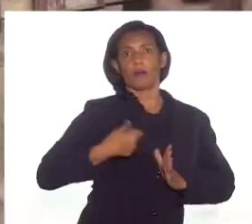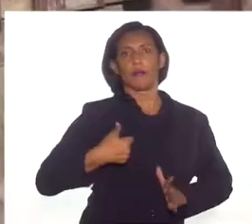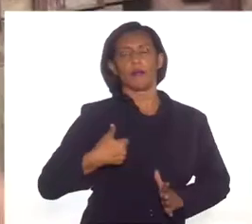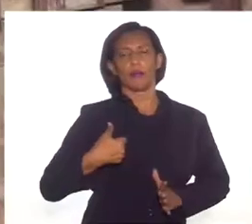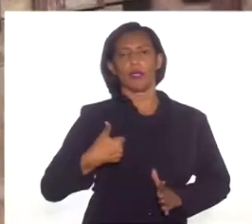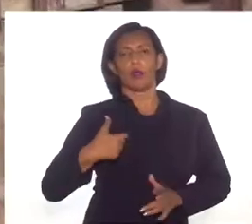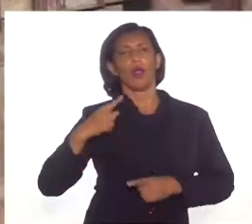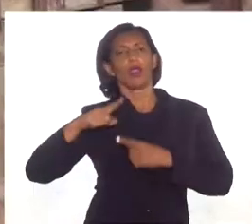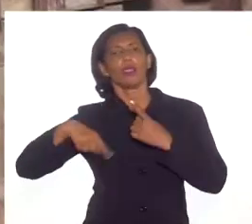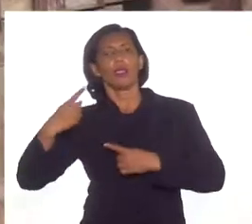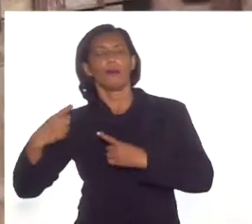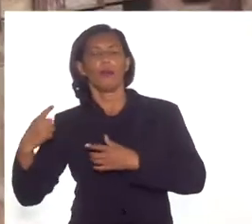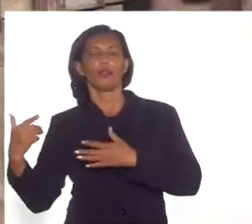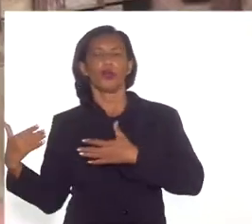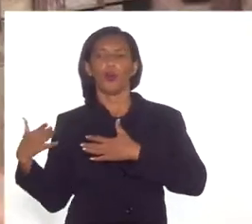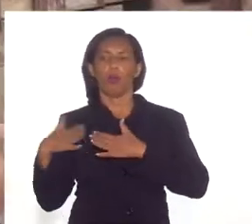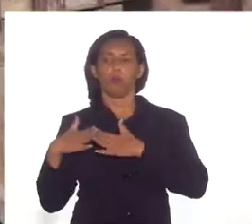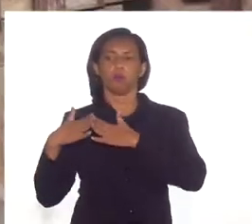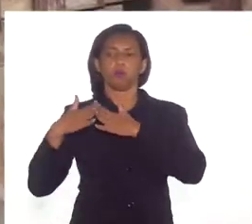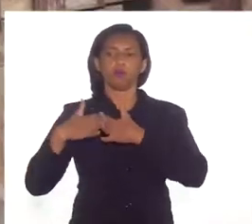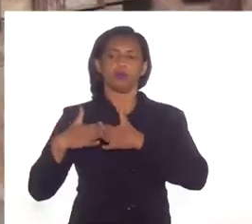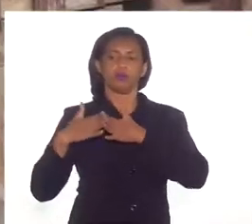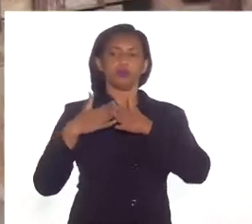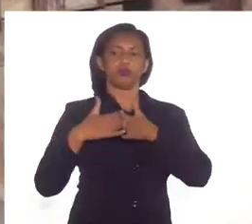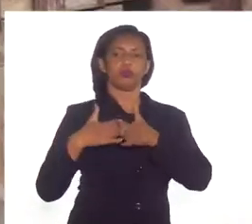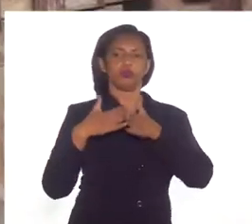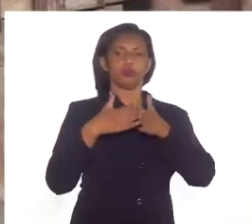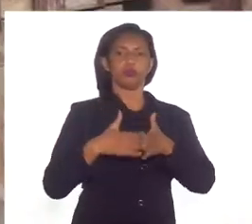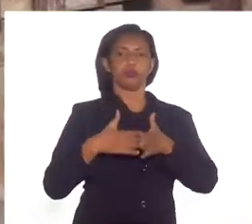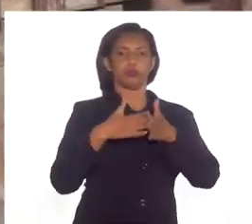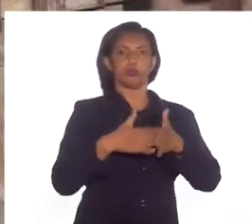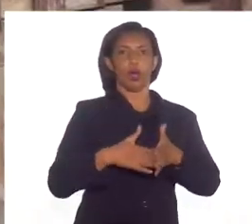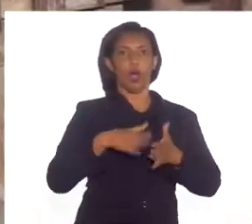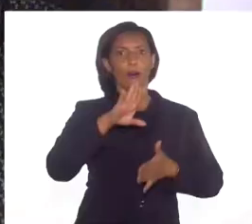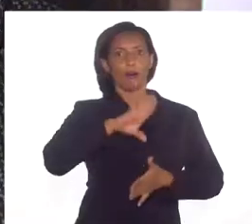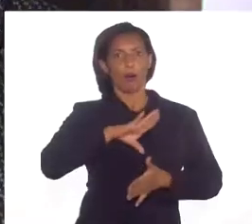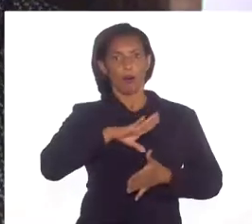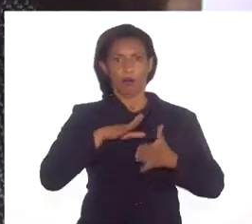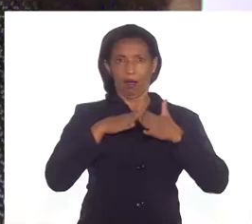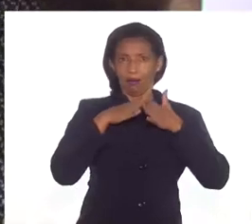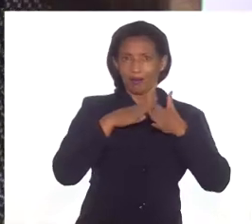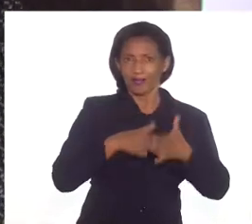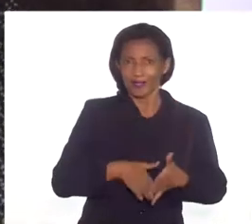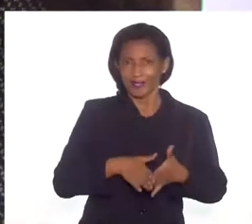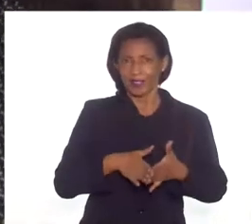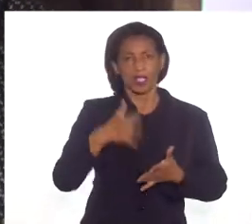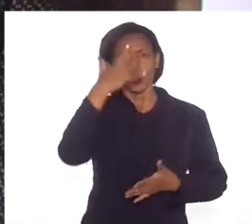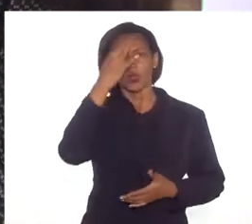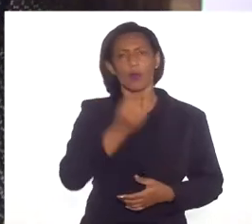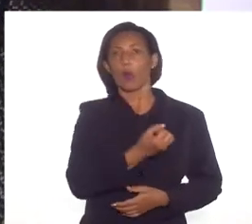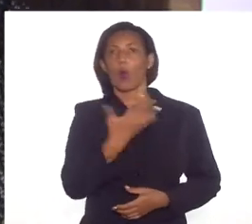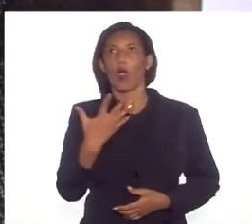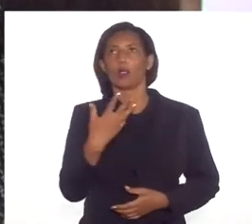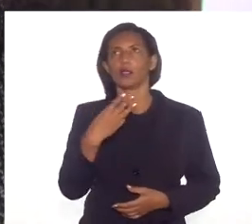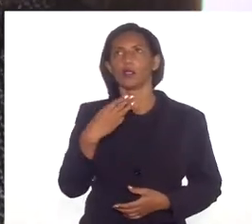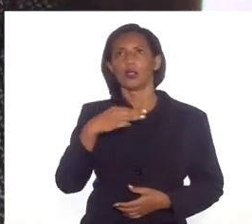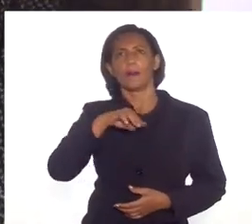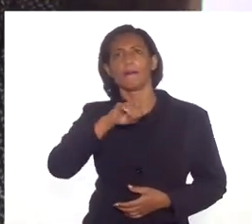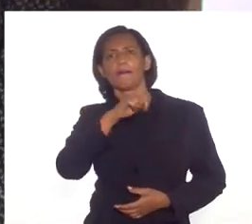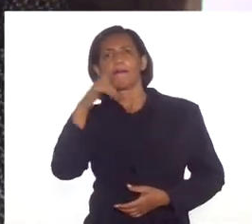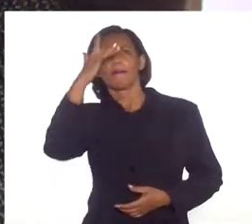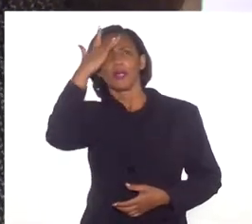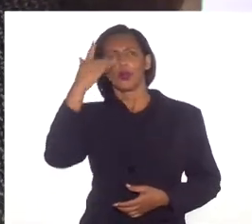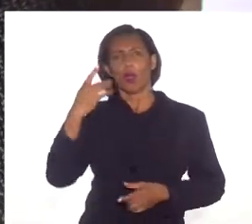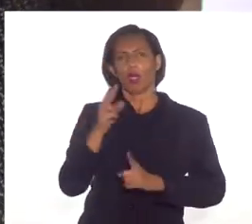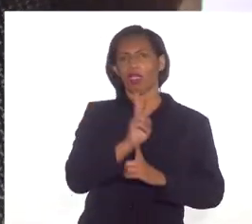colonizadores, estima-se, né, que eram 5 milhões de indígenas aqui na época, né? Não tem como calcular corretamente.